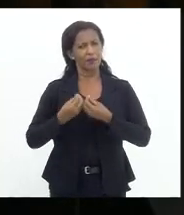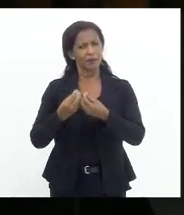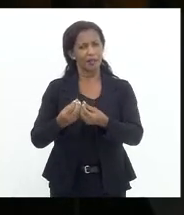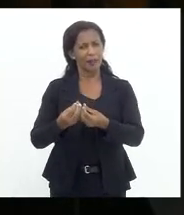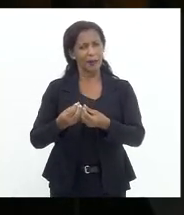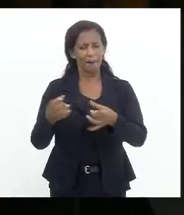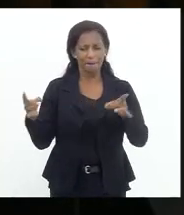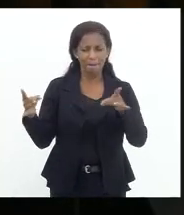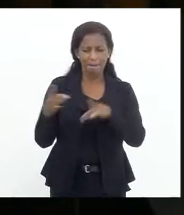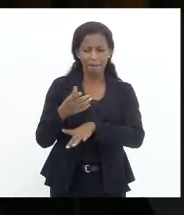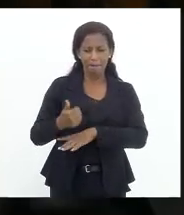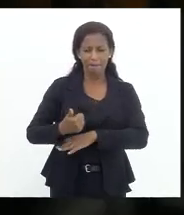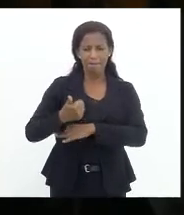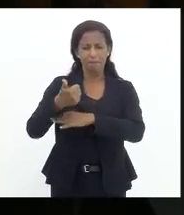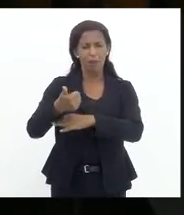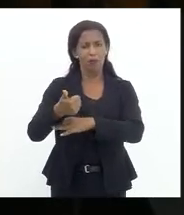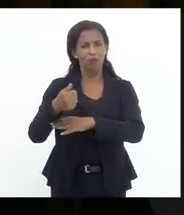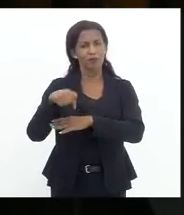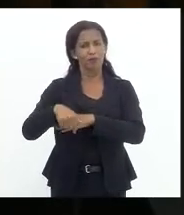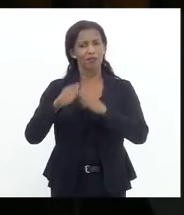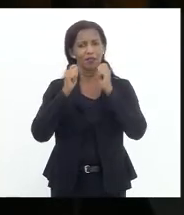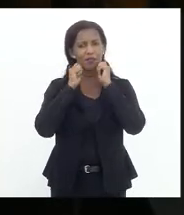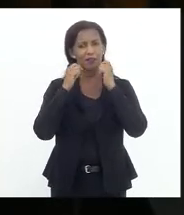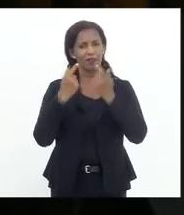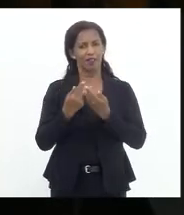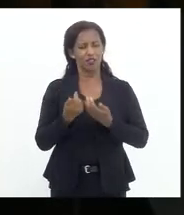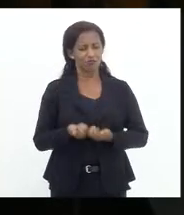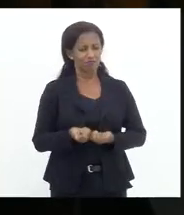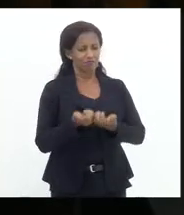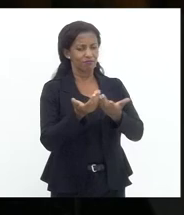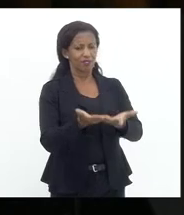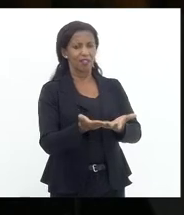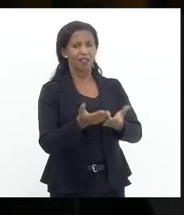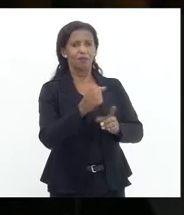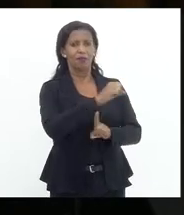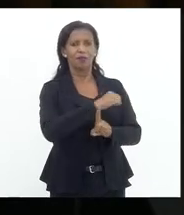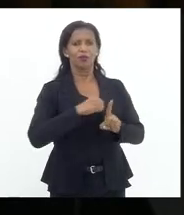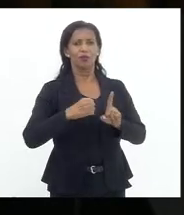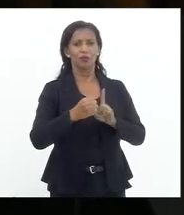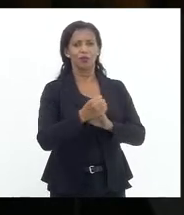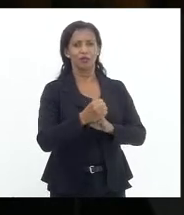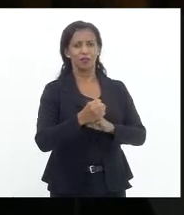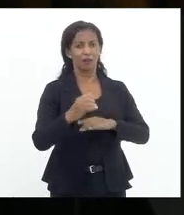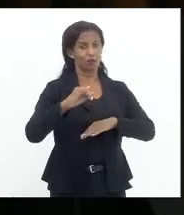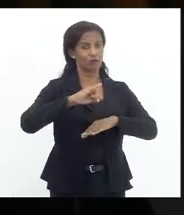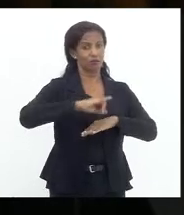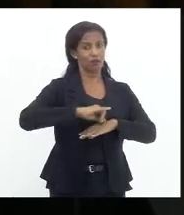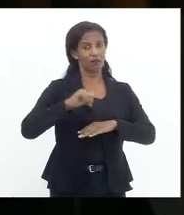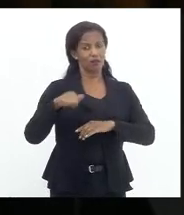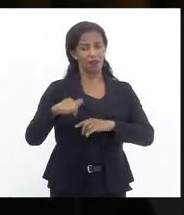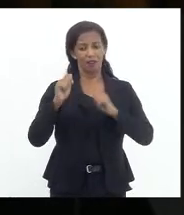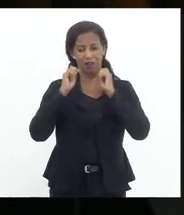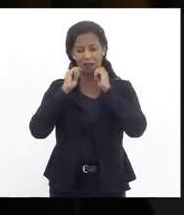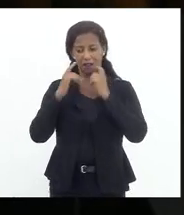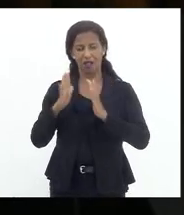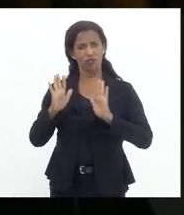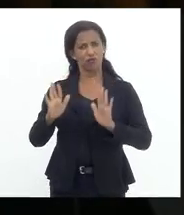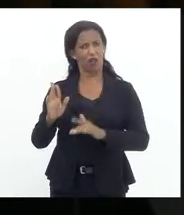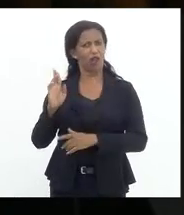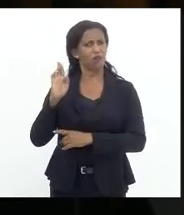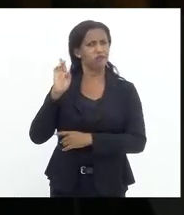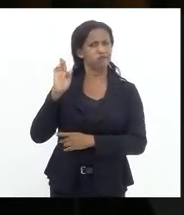desta casa à sociedade fluminense, porque esta casa já vem de maneira responsável